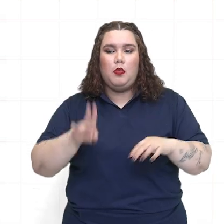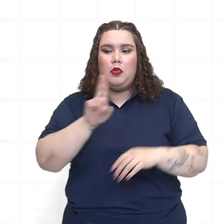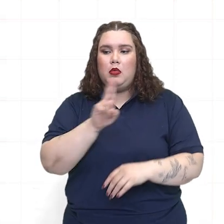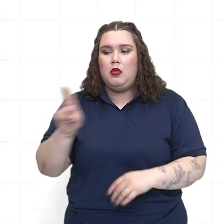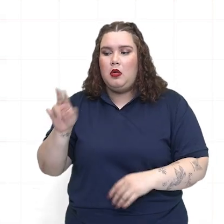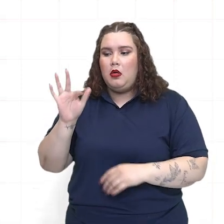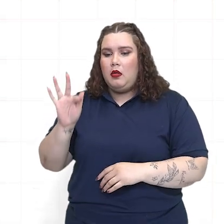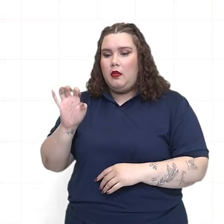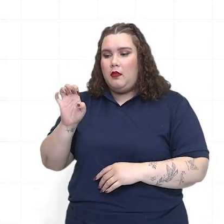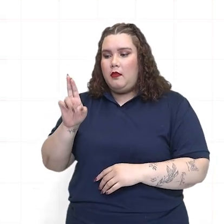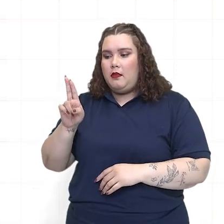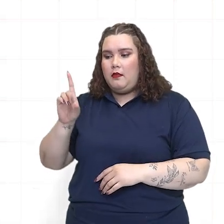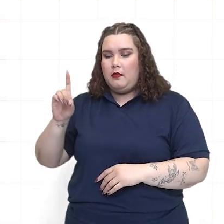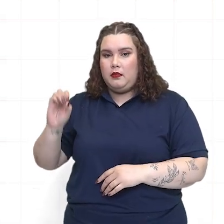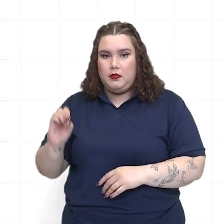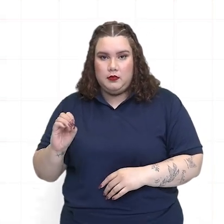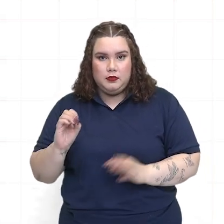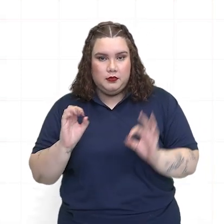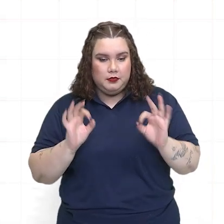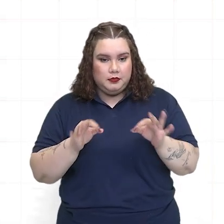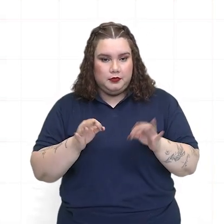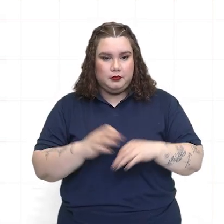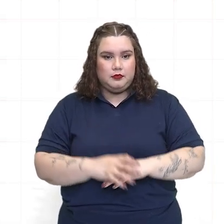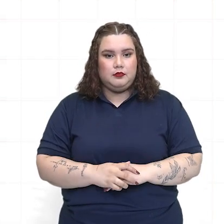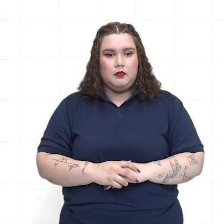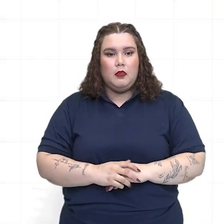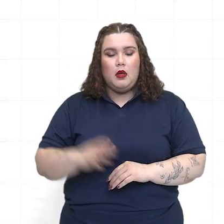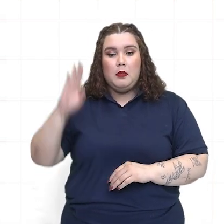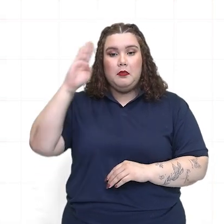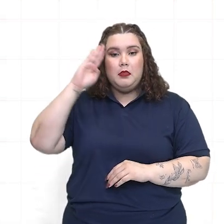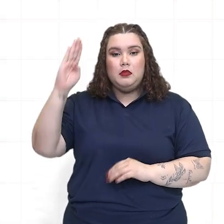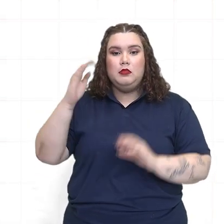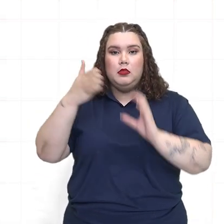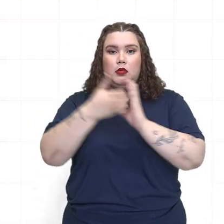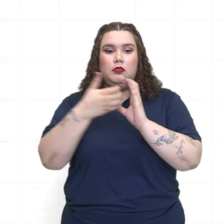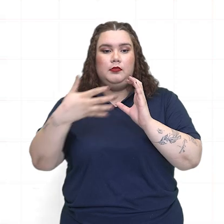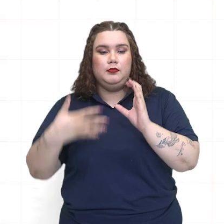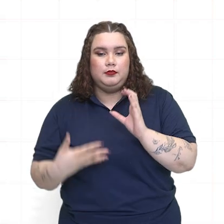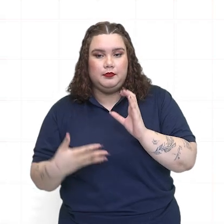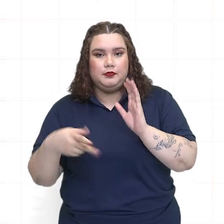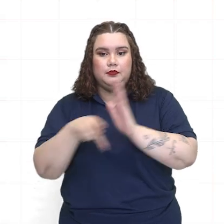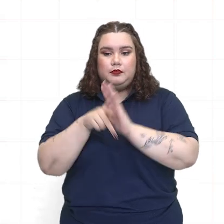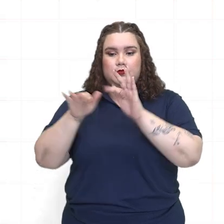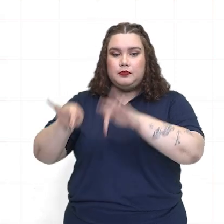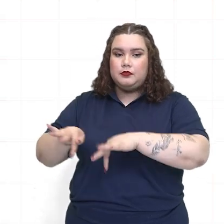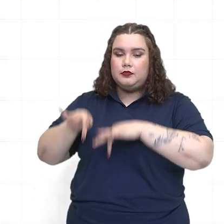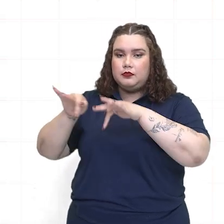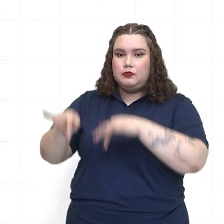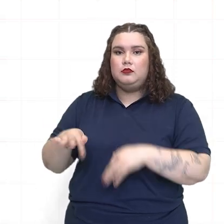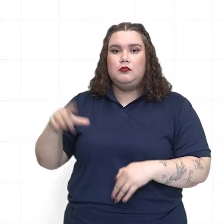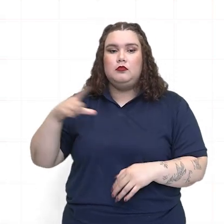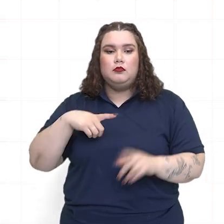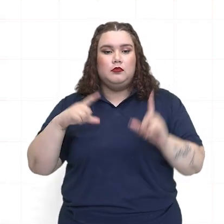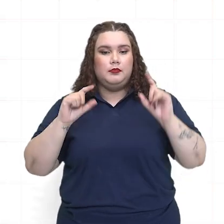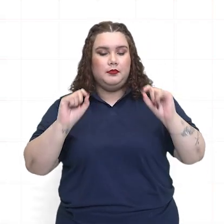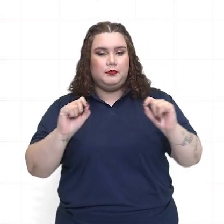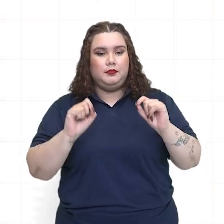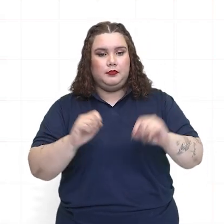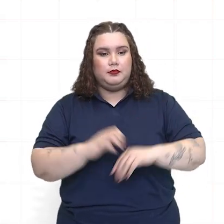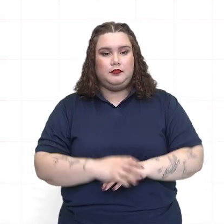chamá-lo de feudo, tá? As principais características do feudalismo